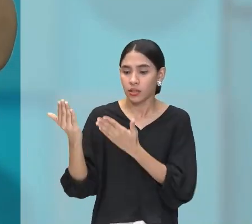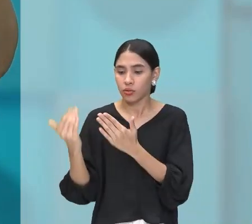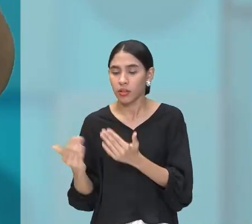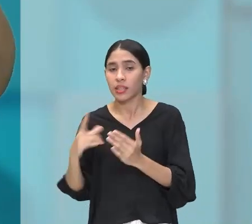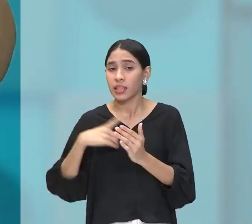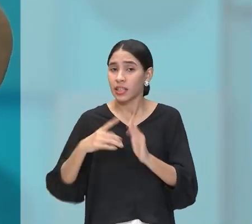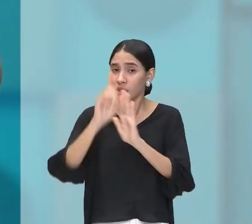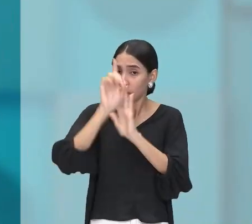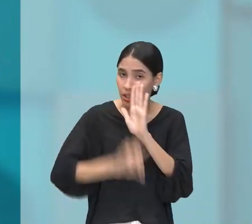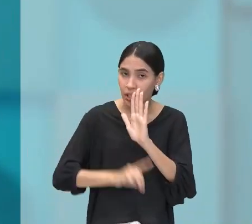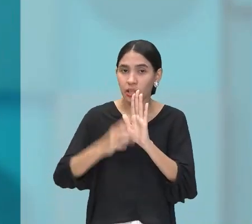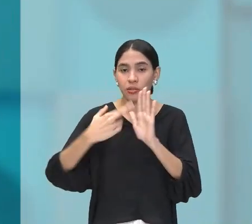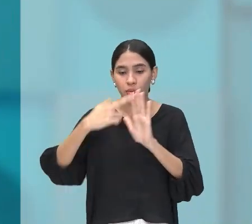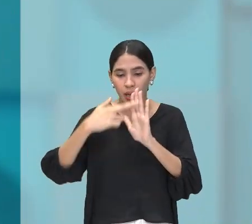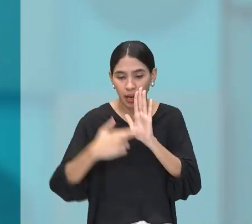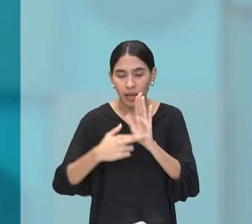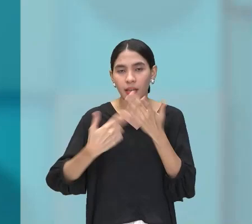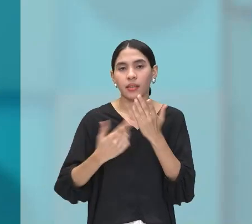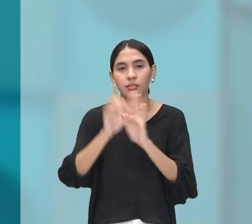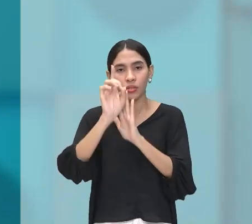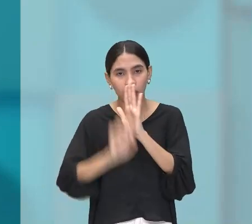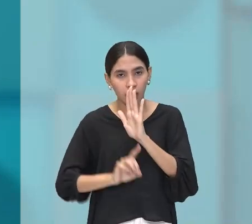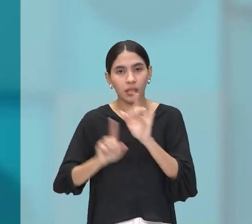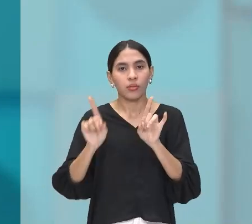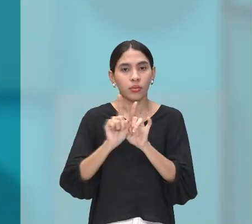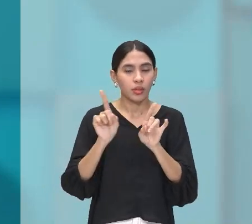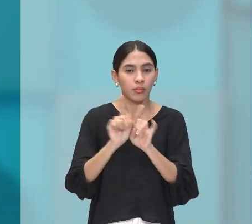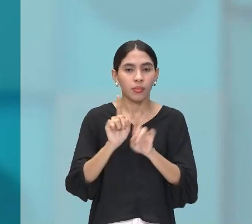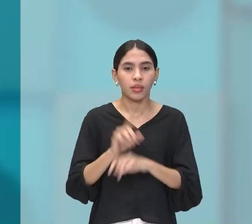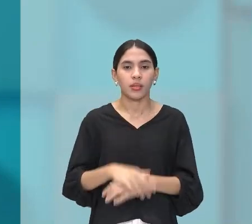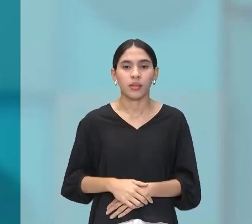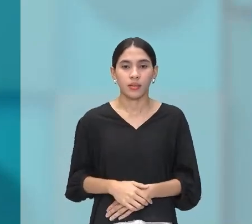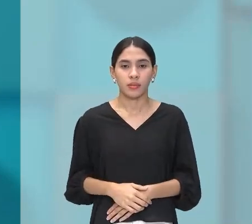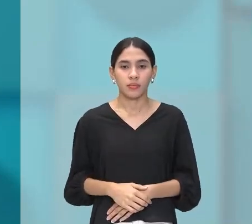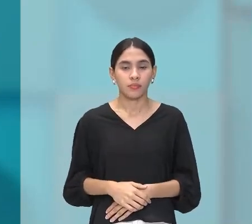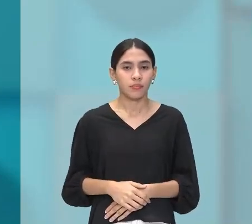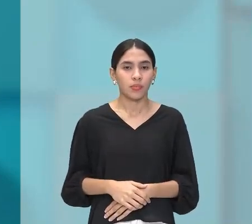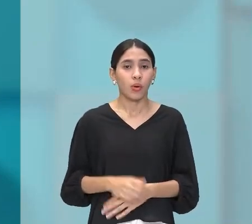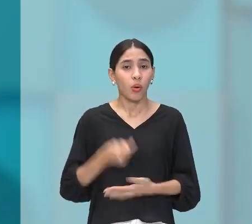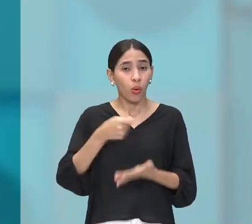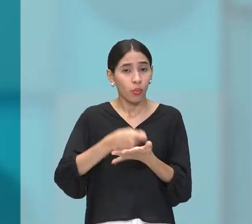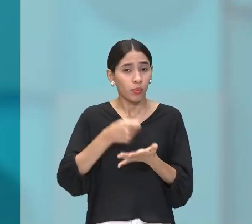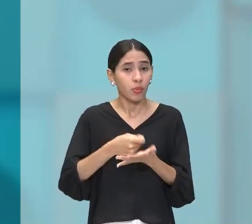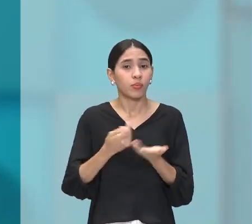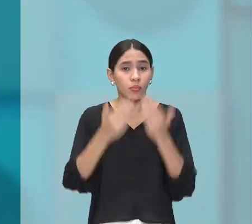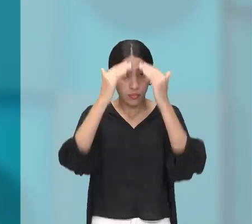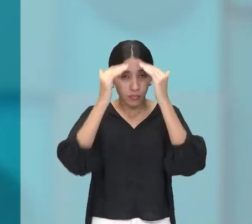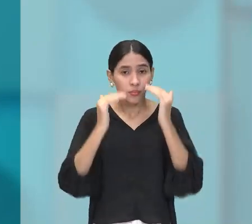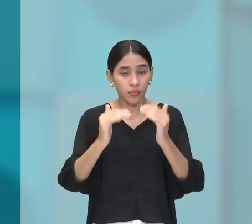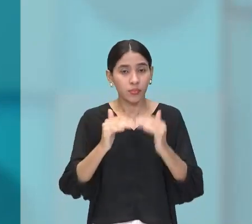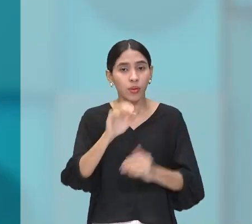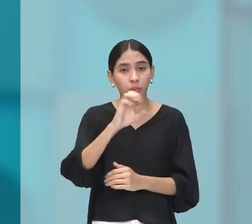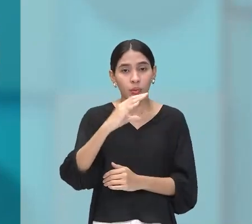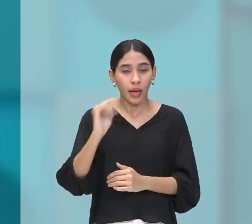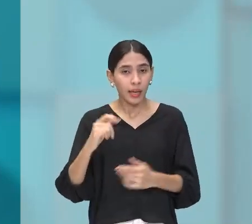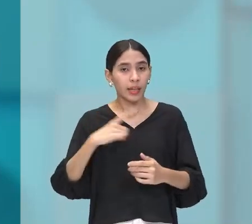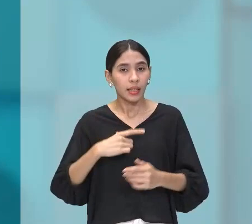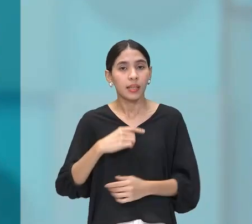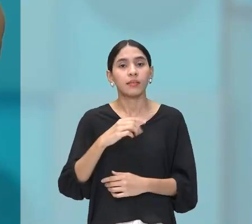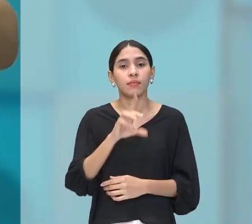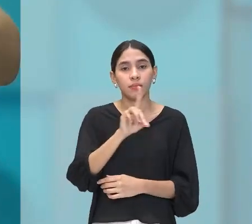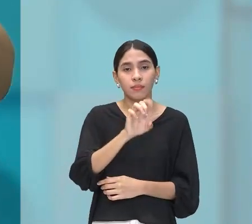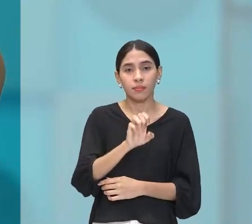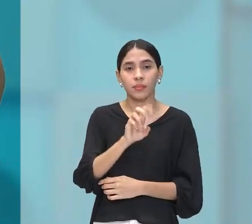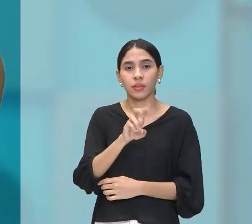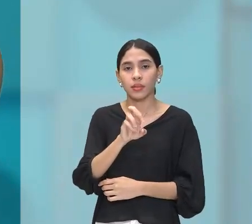aí, aos mesmos direitos e também aos mesmos deveres, né? Porque também no ECA temos aí os deveres, né? Aquilo que as